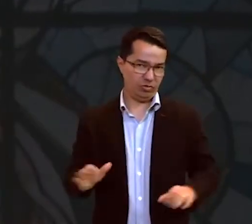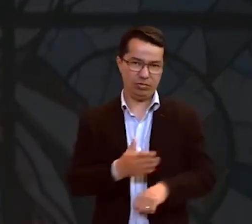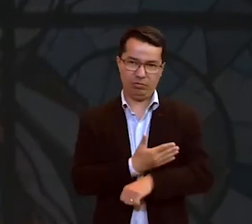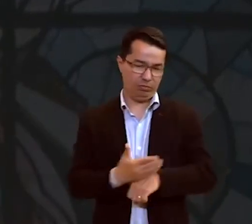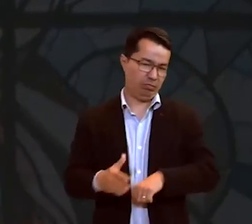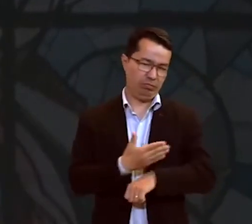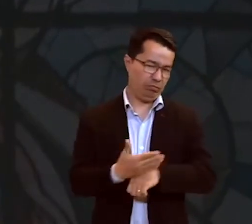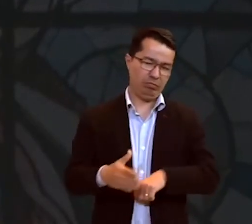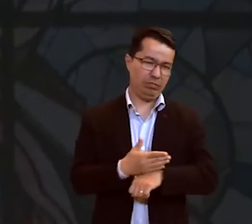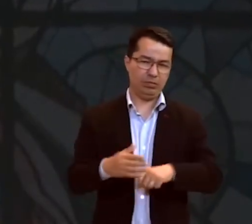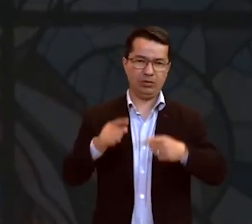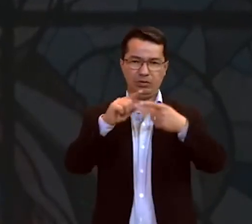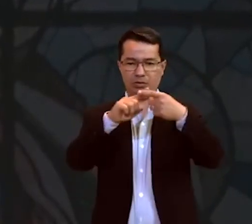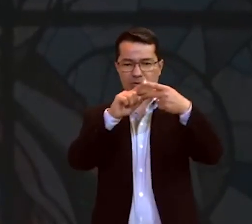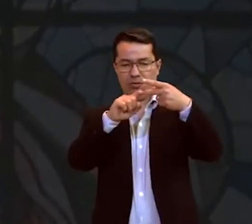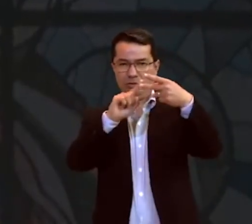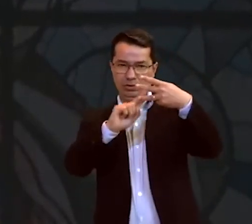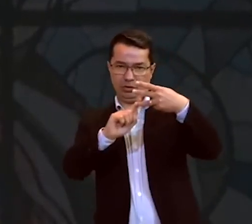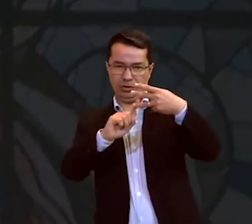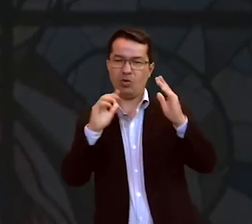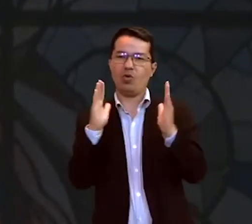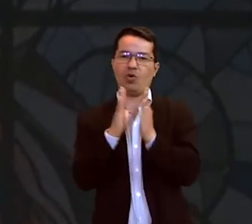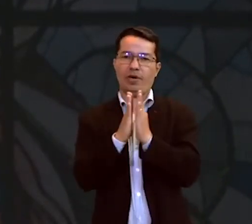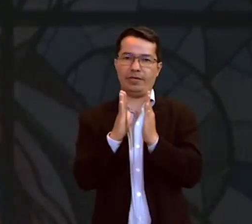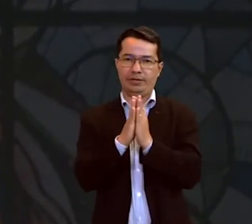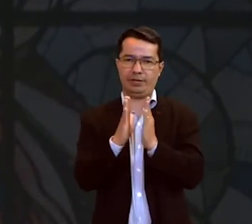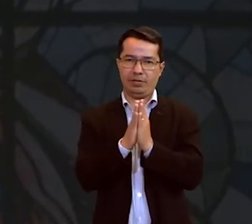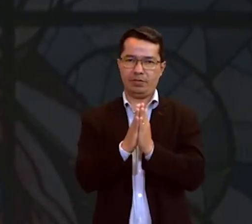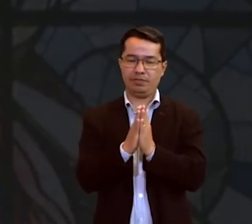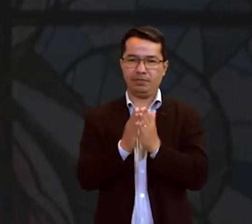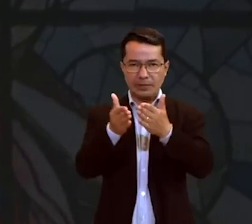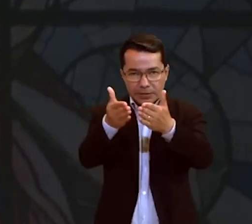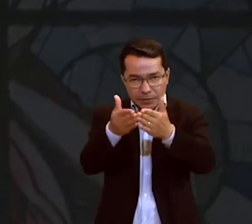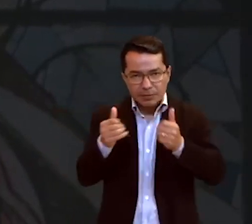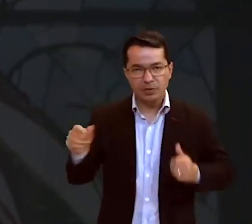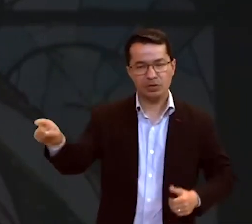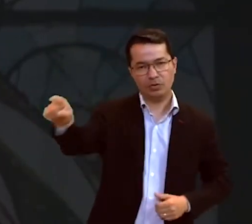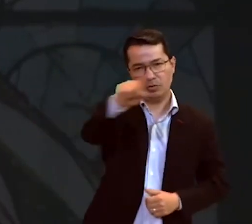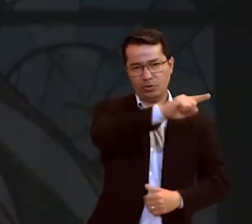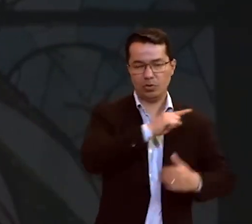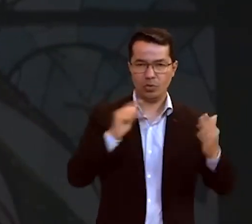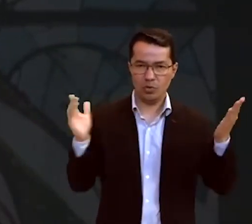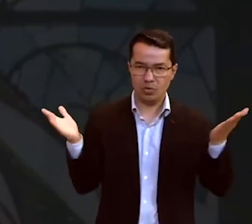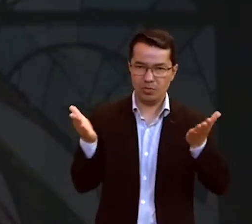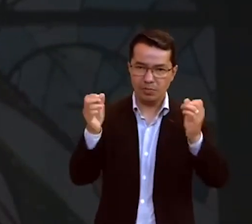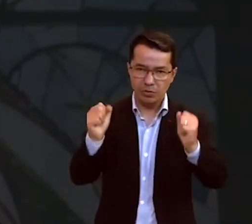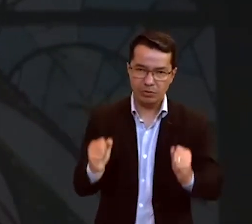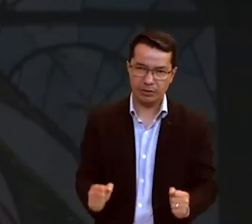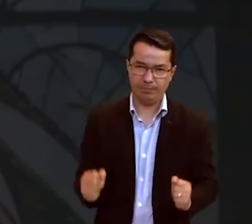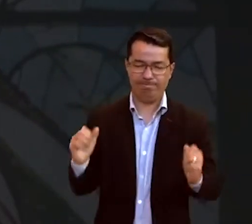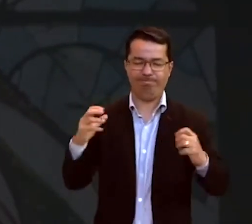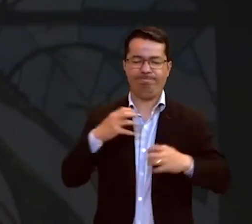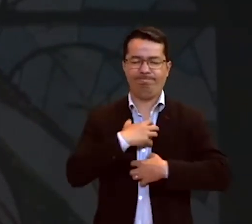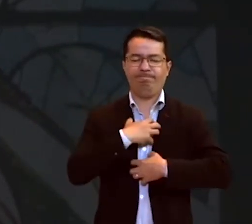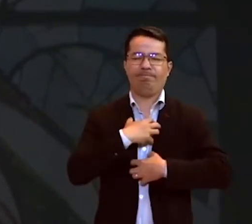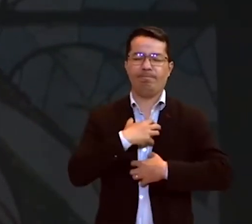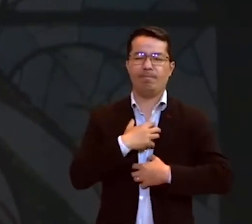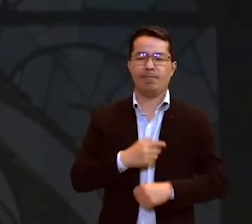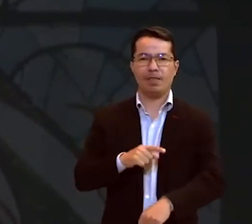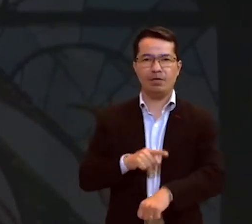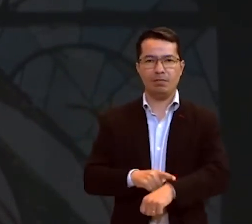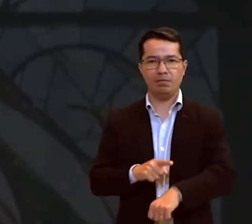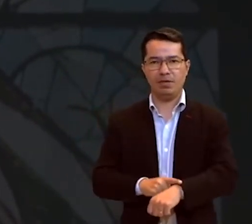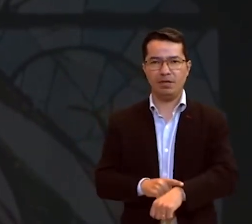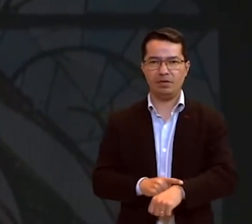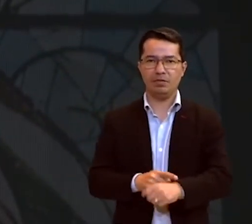oração. E a gente vai experimentar da graça e do poder que existe quando a gente ora. Então, esse primeiro momento de